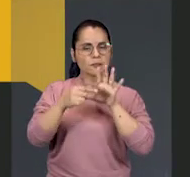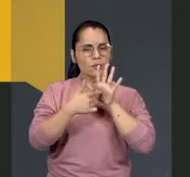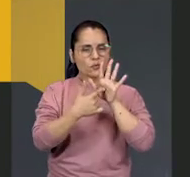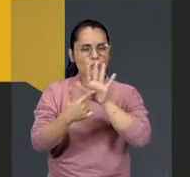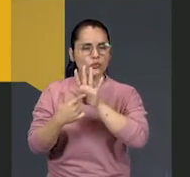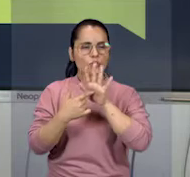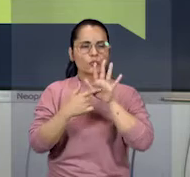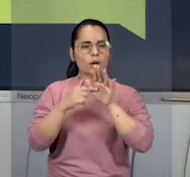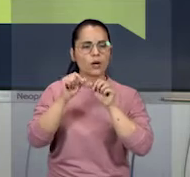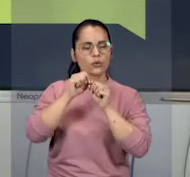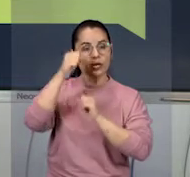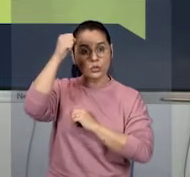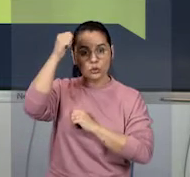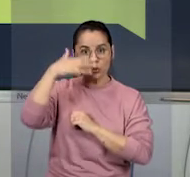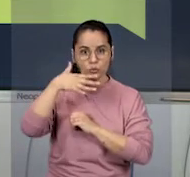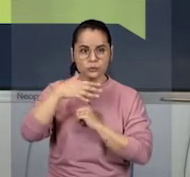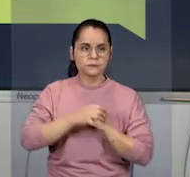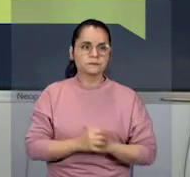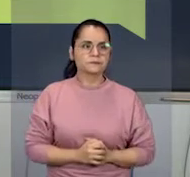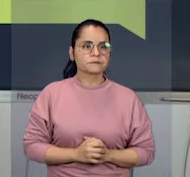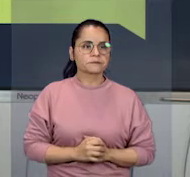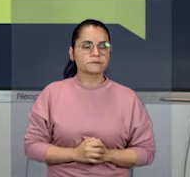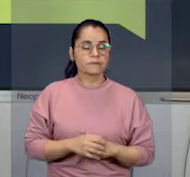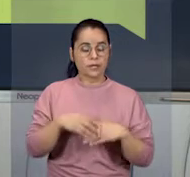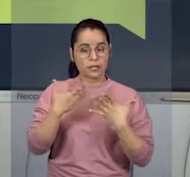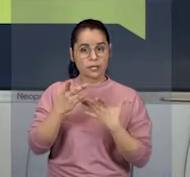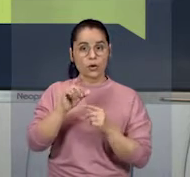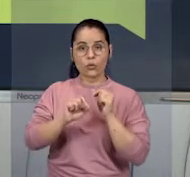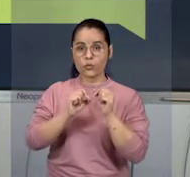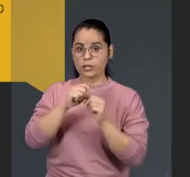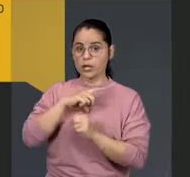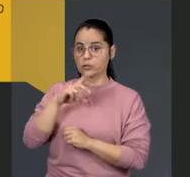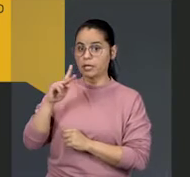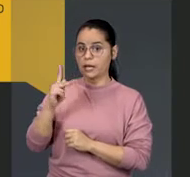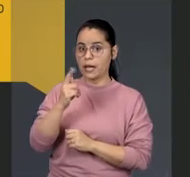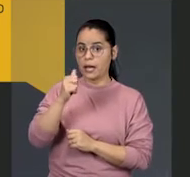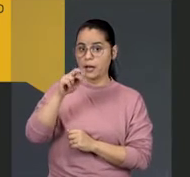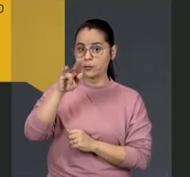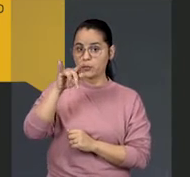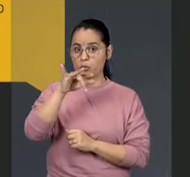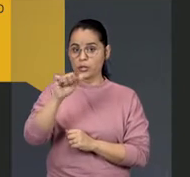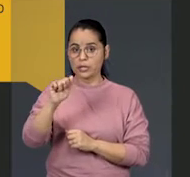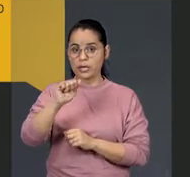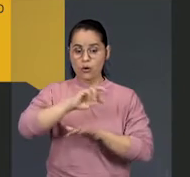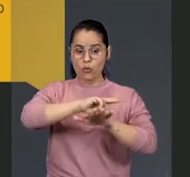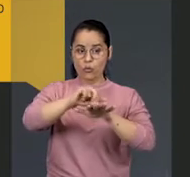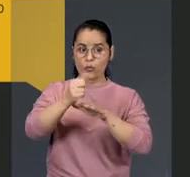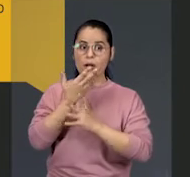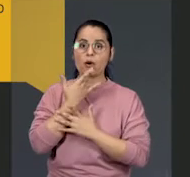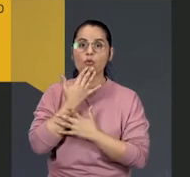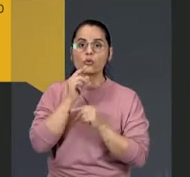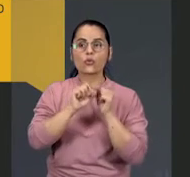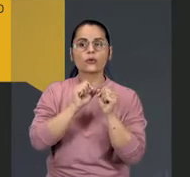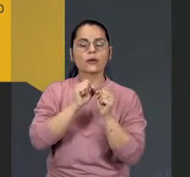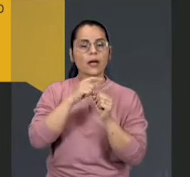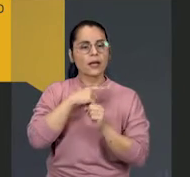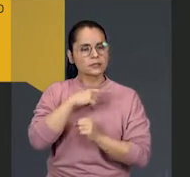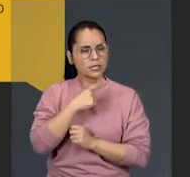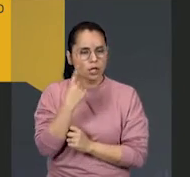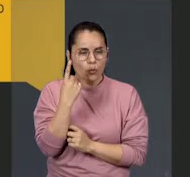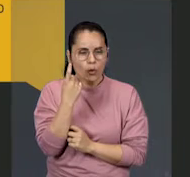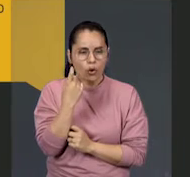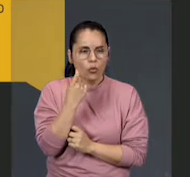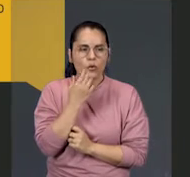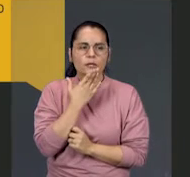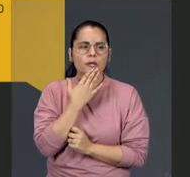refletir essa luz. Vamos ter harmonia monocromática, que é quando você pega uma única